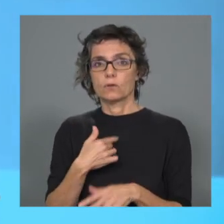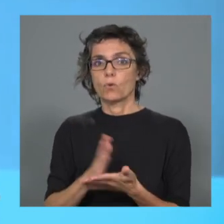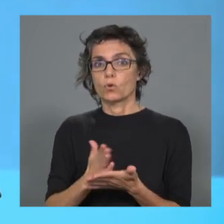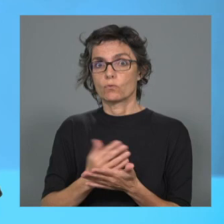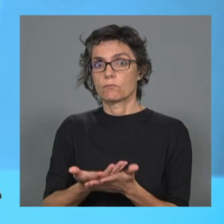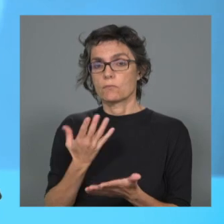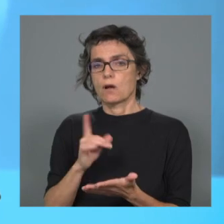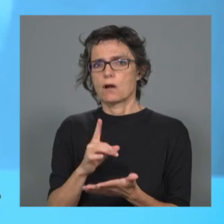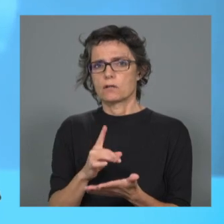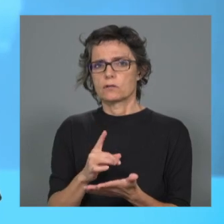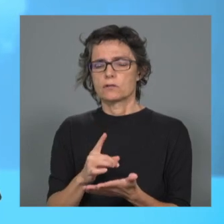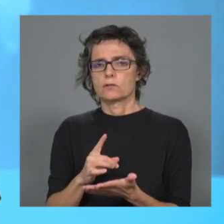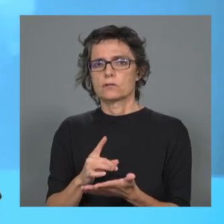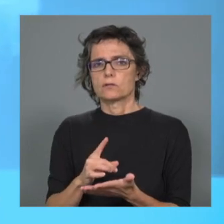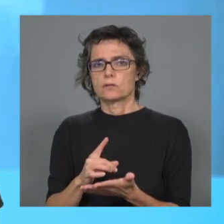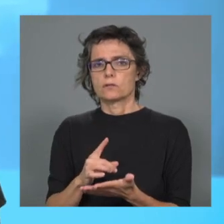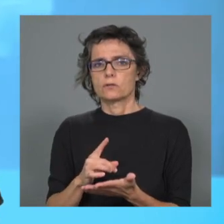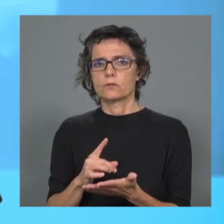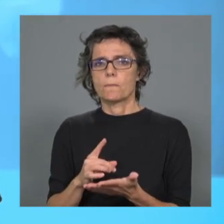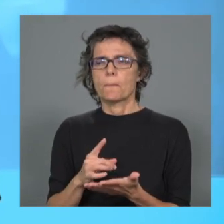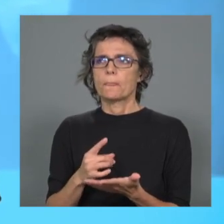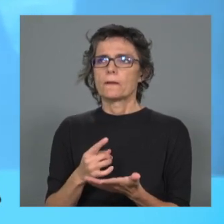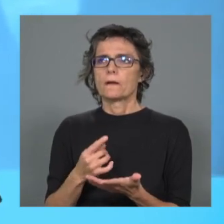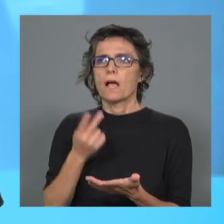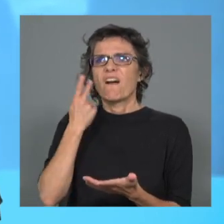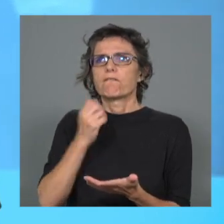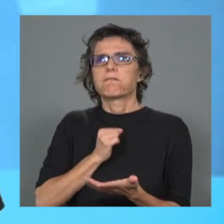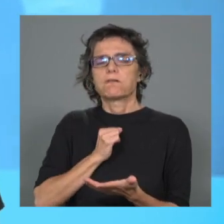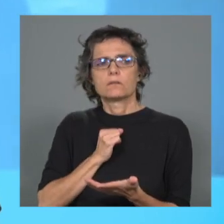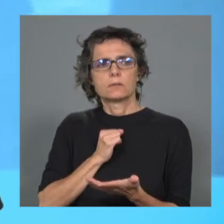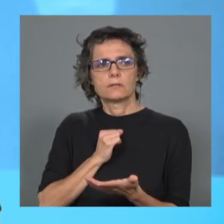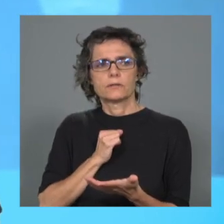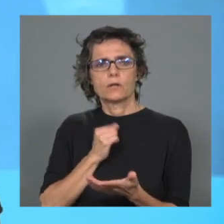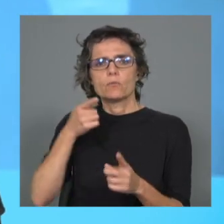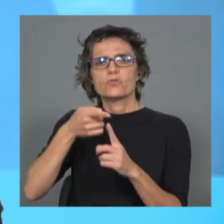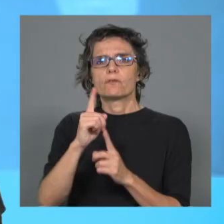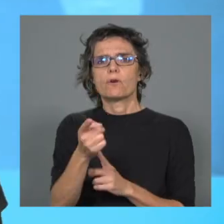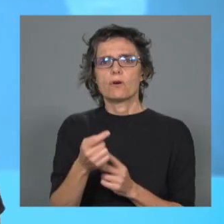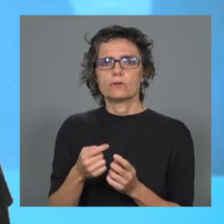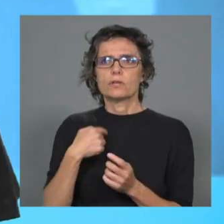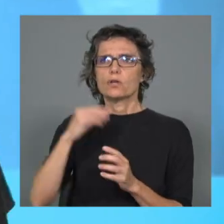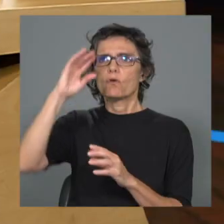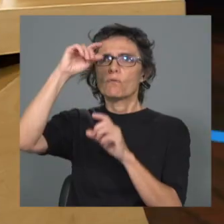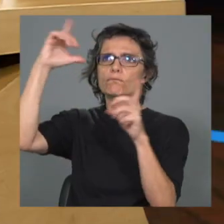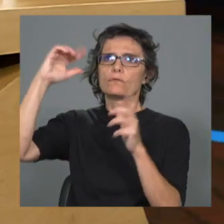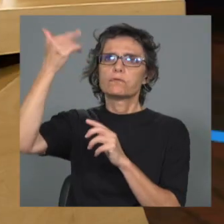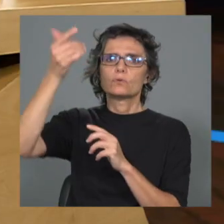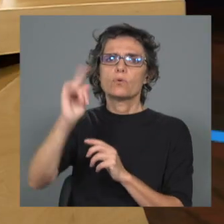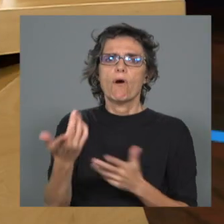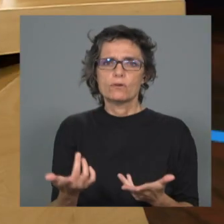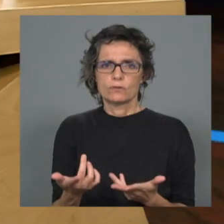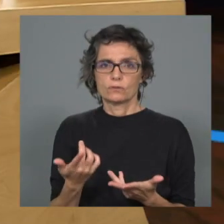também, é encontrar algum propósito, o que é que eu vou fazer a seguir, o que é que eu quero fazer a seguir com a minha vida, e acho que, se calhar, com a